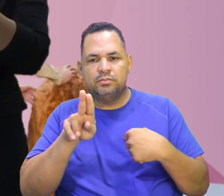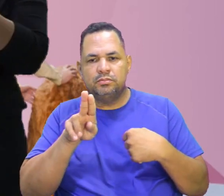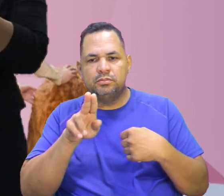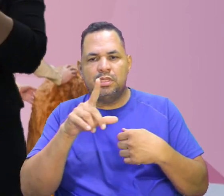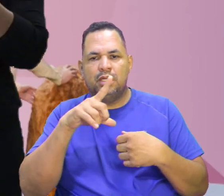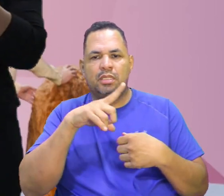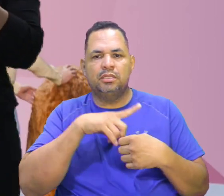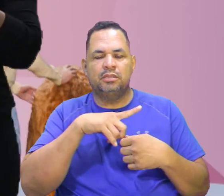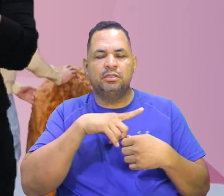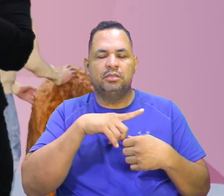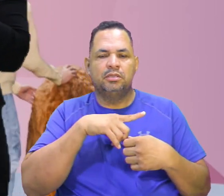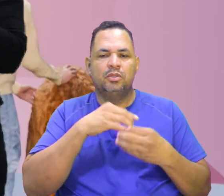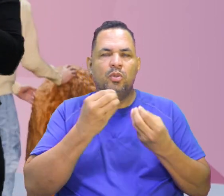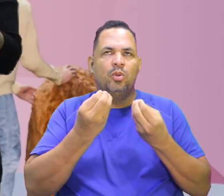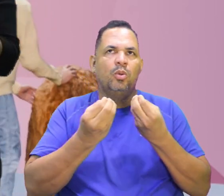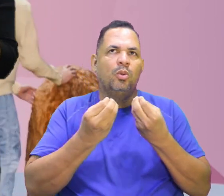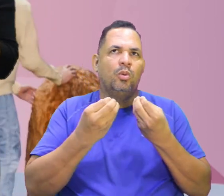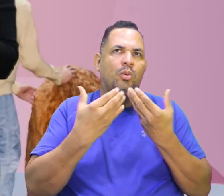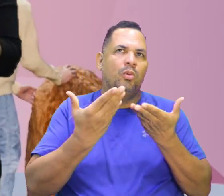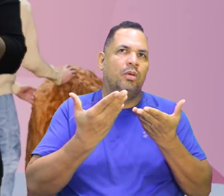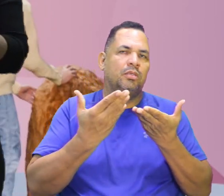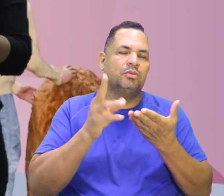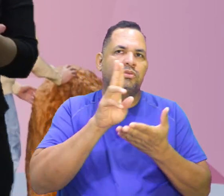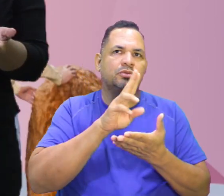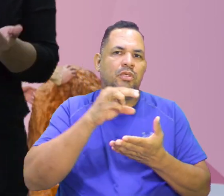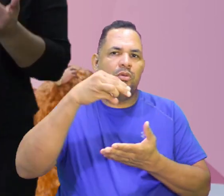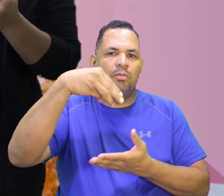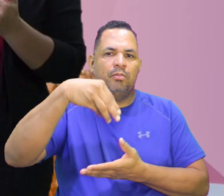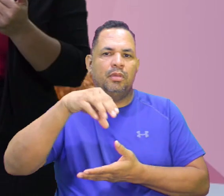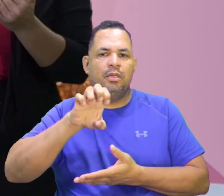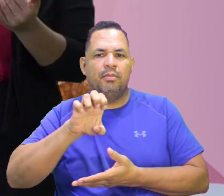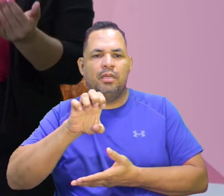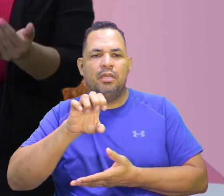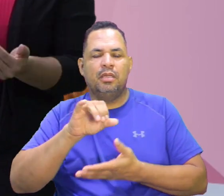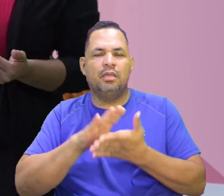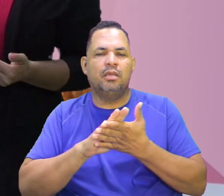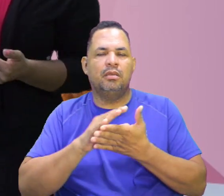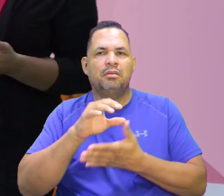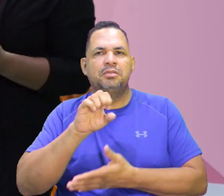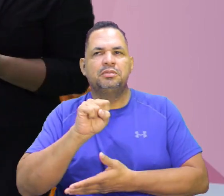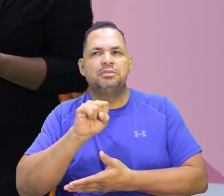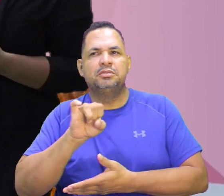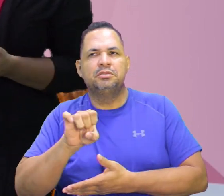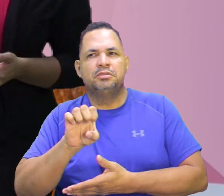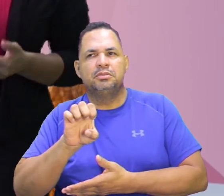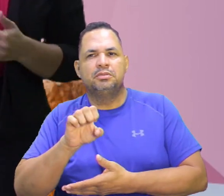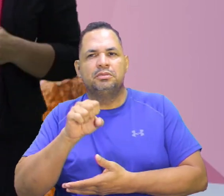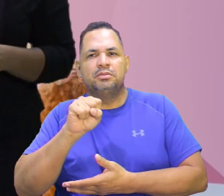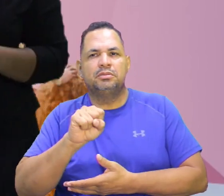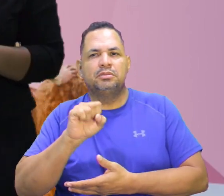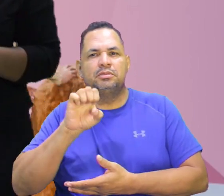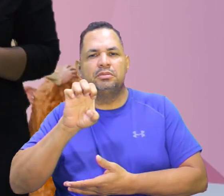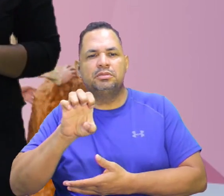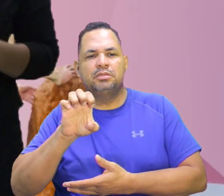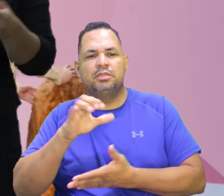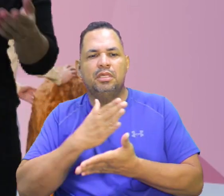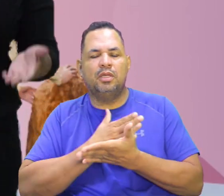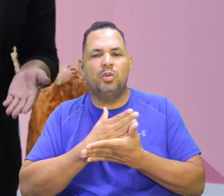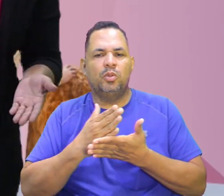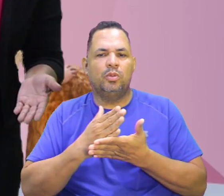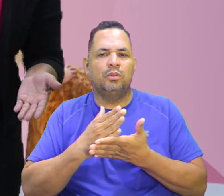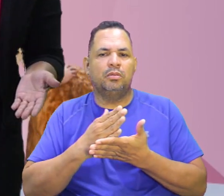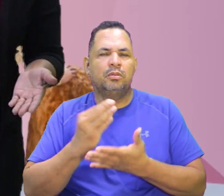aquela dúvida. Professora, quando é que eu vou usar o me? Quando é que eu vou usar o se? Se é antes, se é depois, né? Começar uma oração?